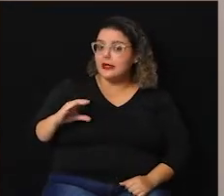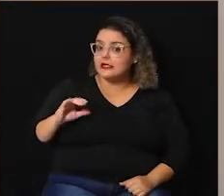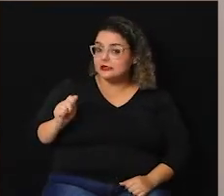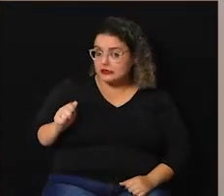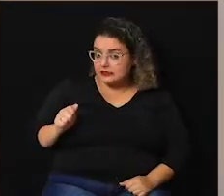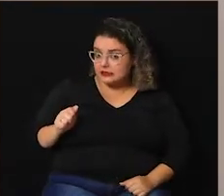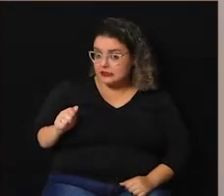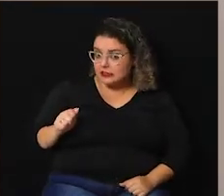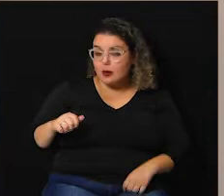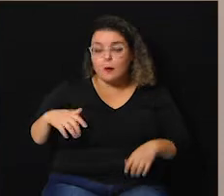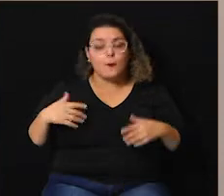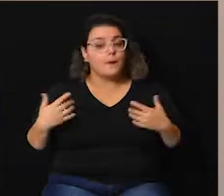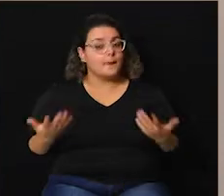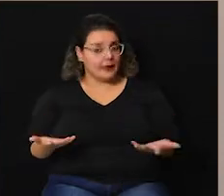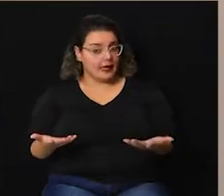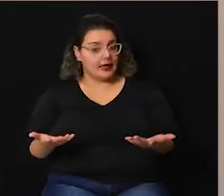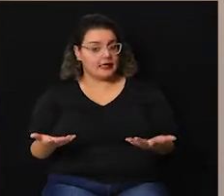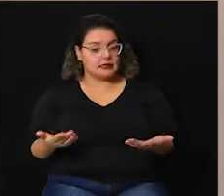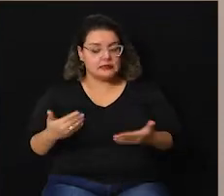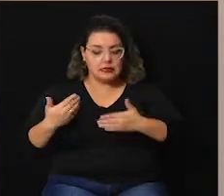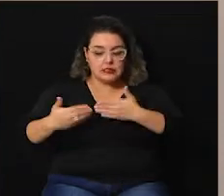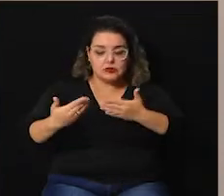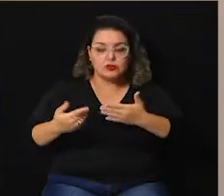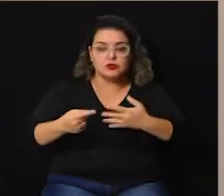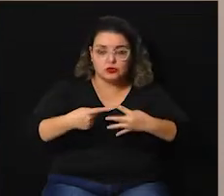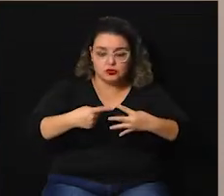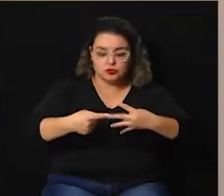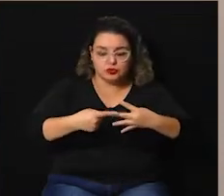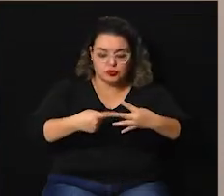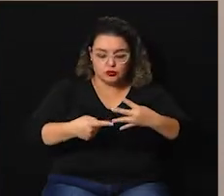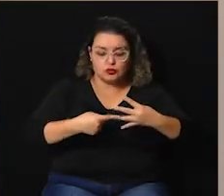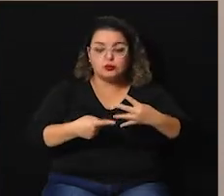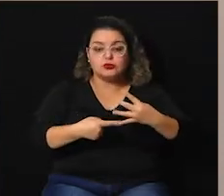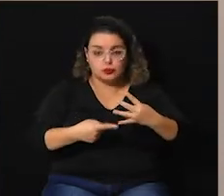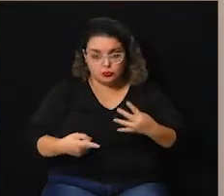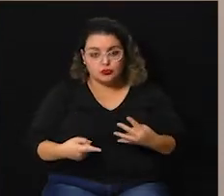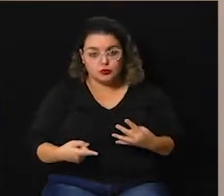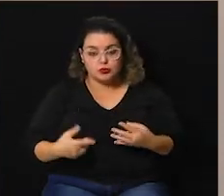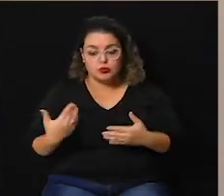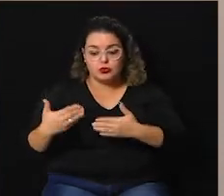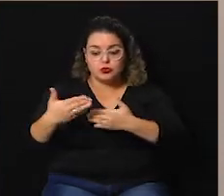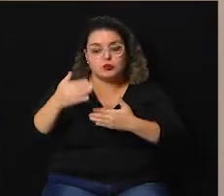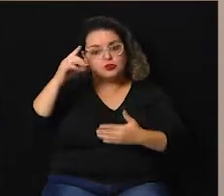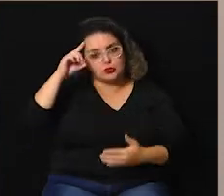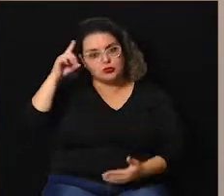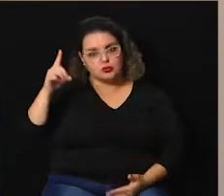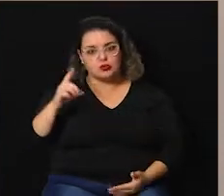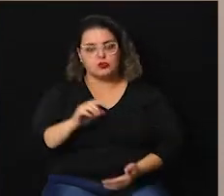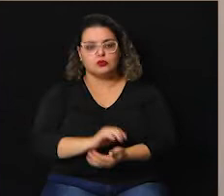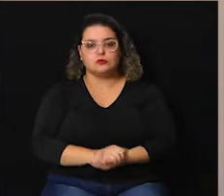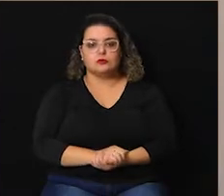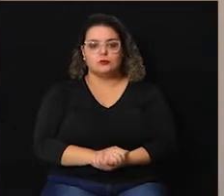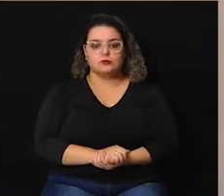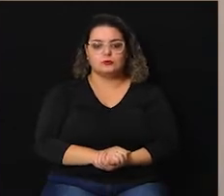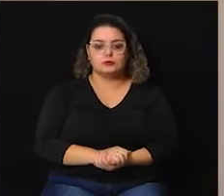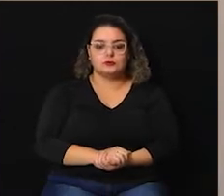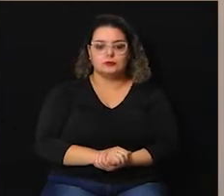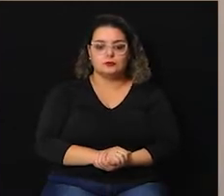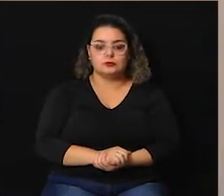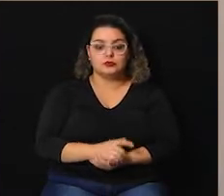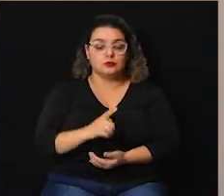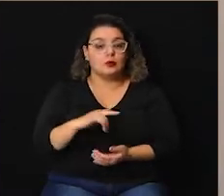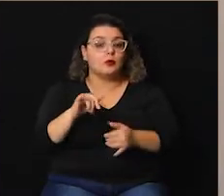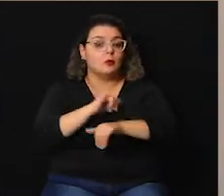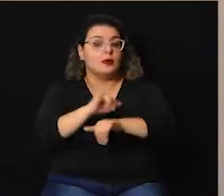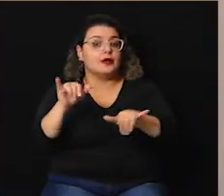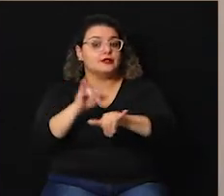Agora, nessas últimas semanas, ou nos últimos dias, nós tivemos assim, uma